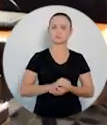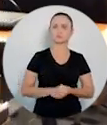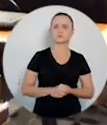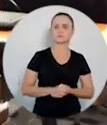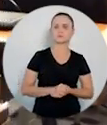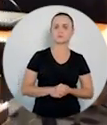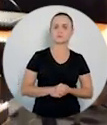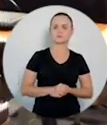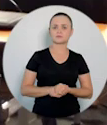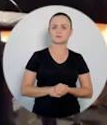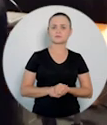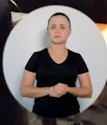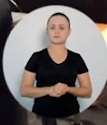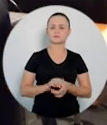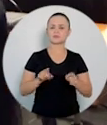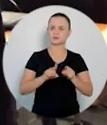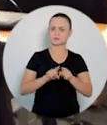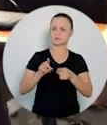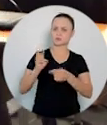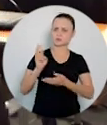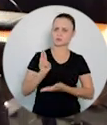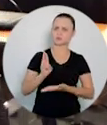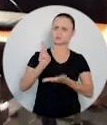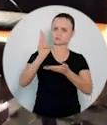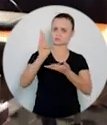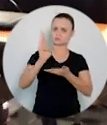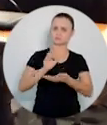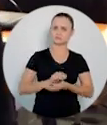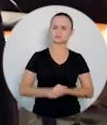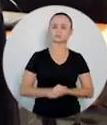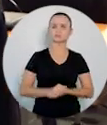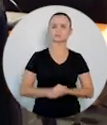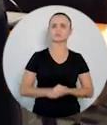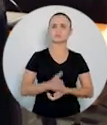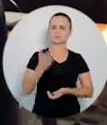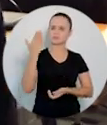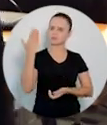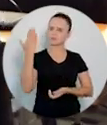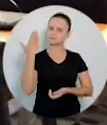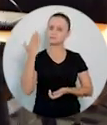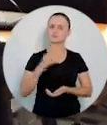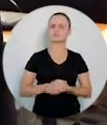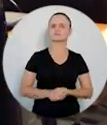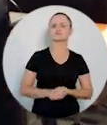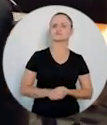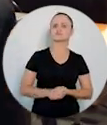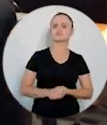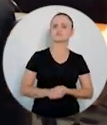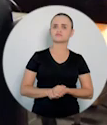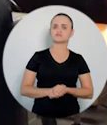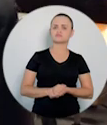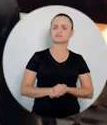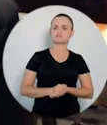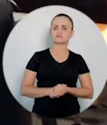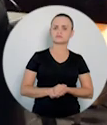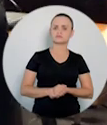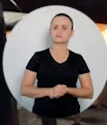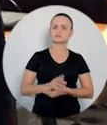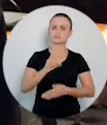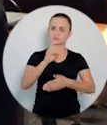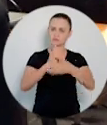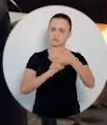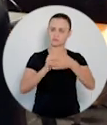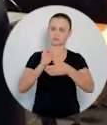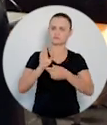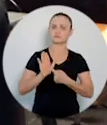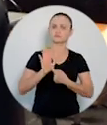aquele que garante a representação do Conselho Federal, que é o que eu ocupei com muita honra nesses 2 últimos anos, representando o presidente da